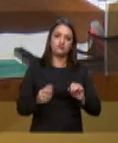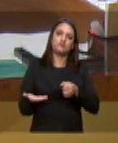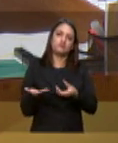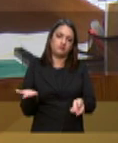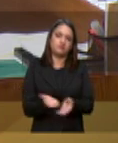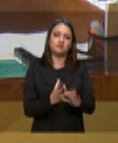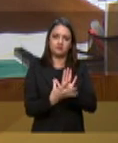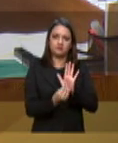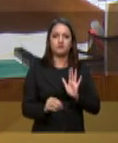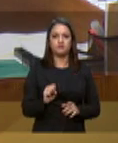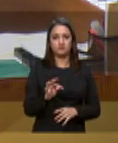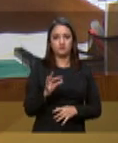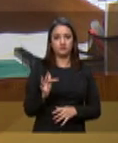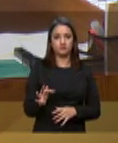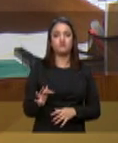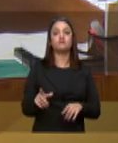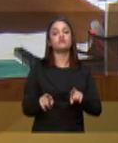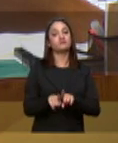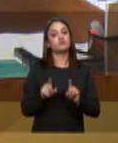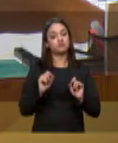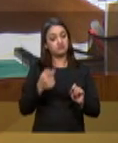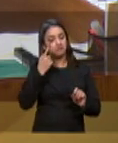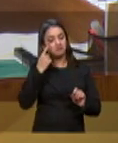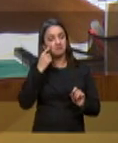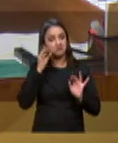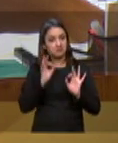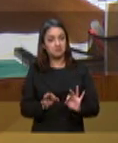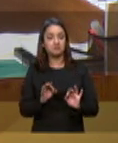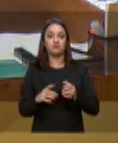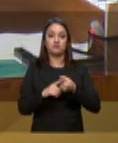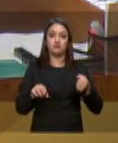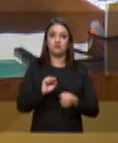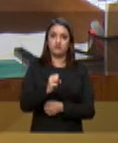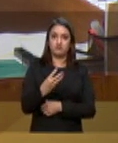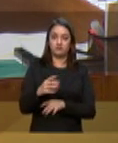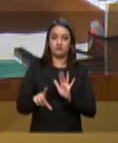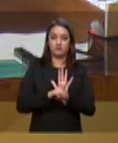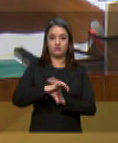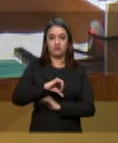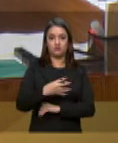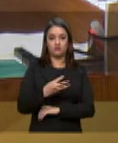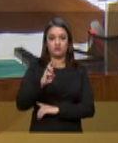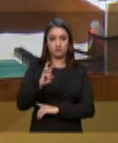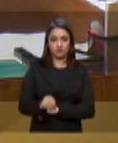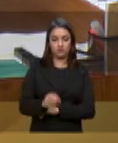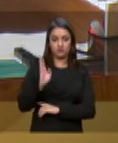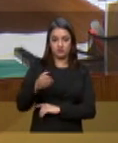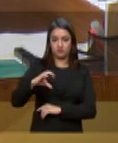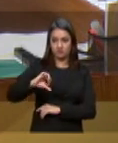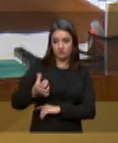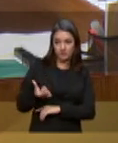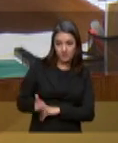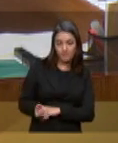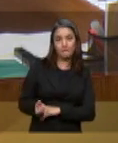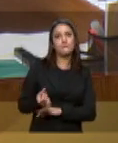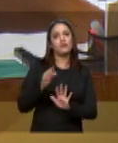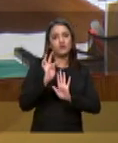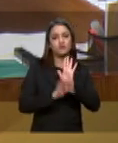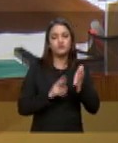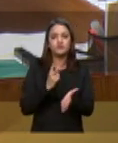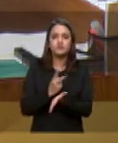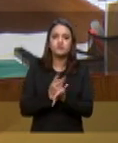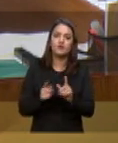Corte. Reconheço, uma vez mais, que o artigo 83 da Lei 9.430, de 96, pela própria dicção e